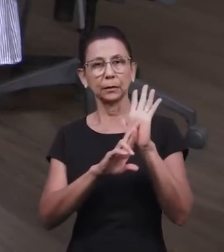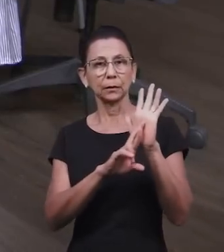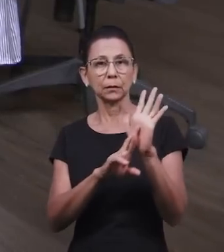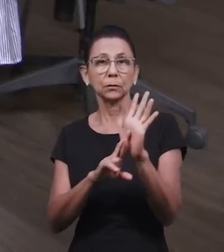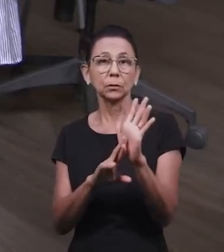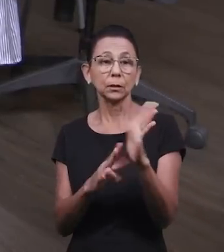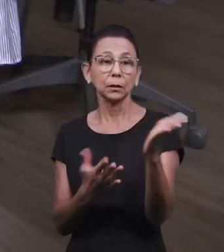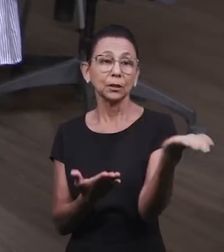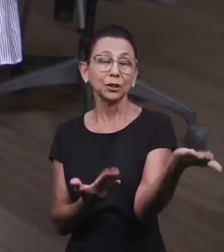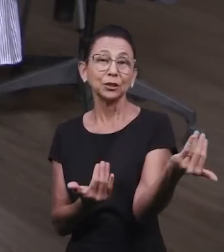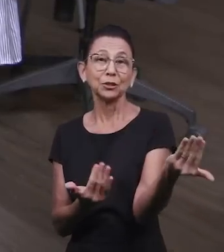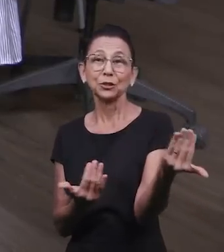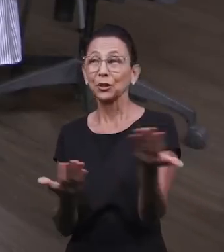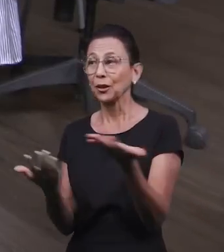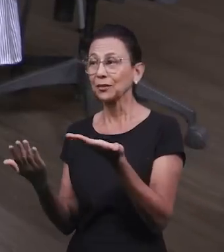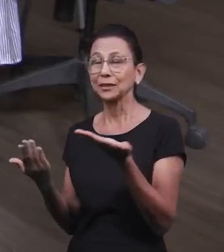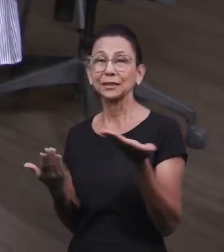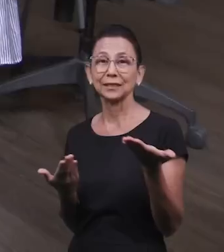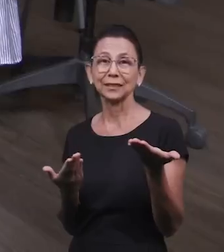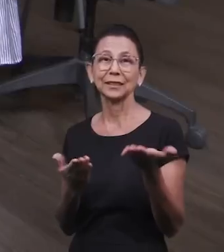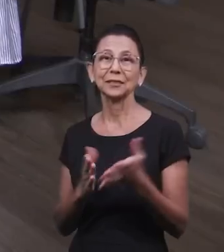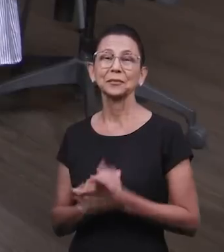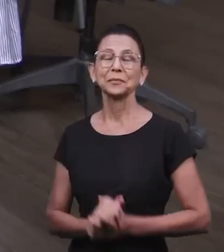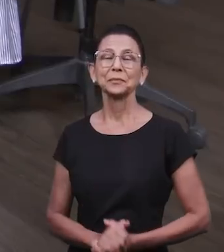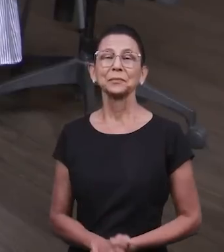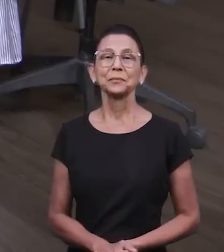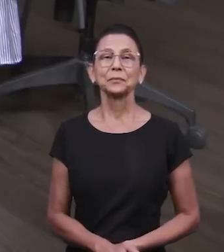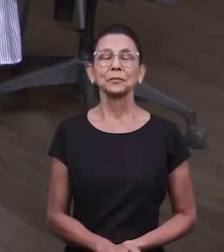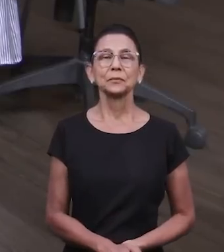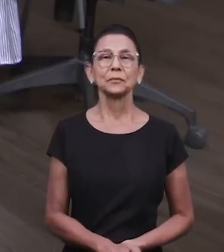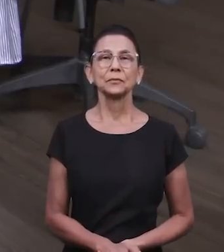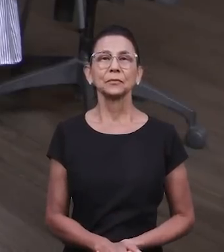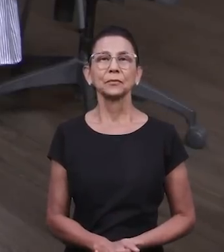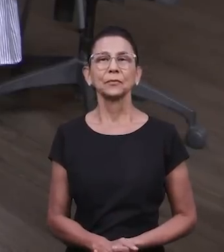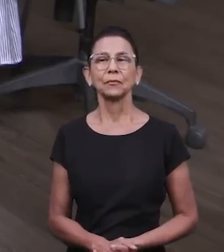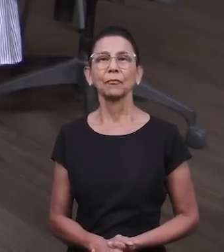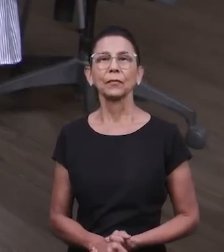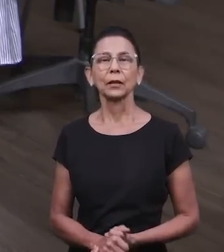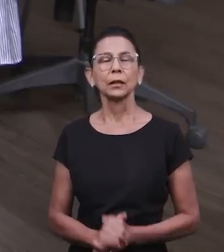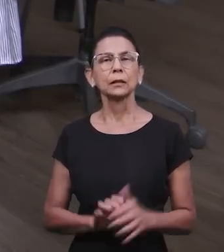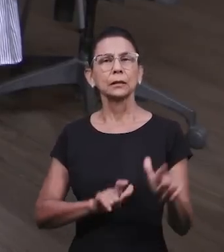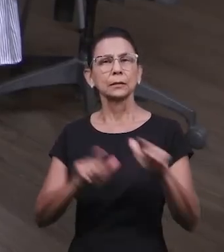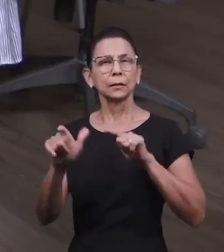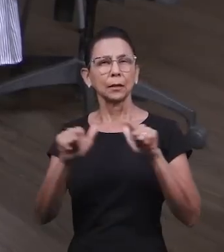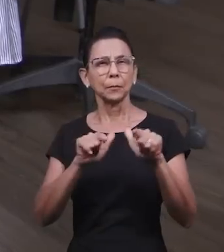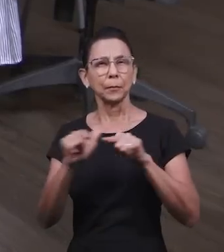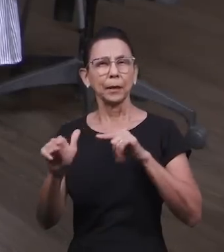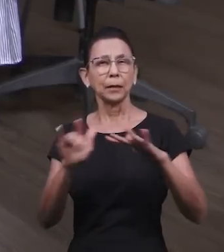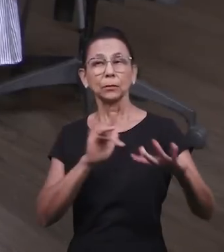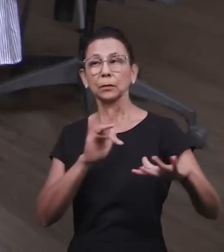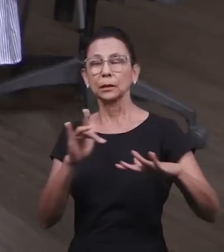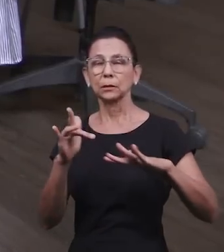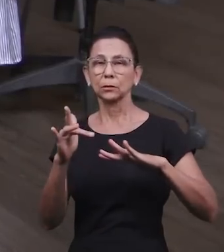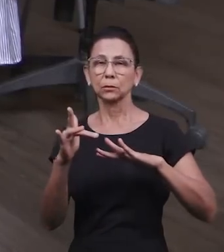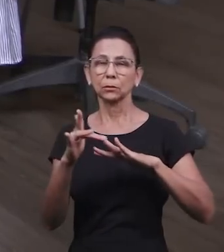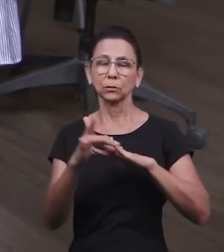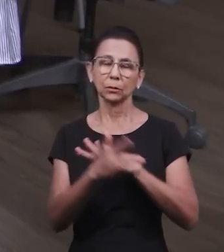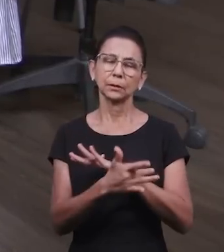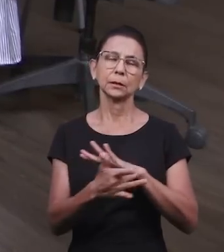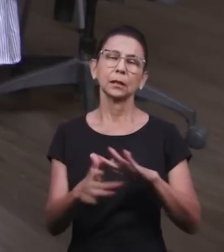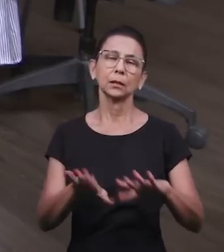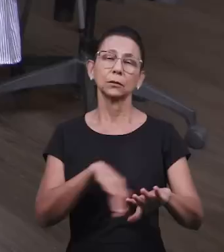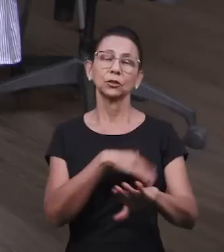né? Comunicadores, nós três somos, e os jovens. A gente trabalha com rede social o tempo todo. É uma ferramenta que podemos dizer que é